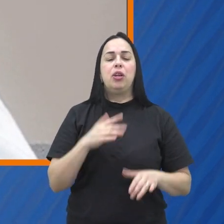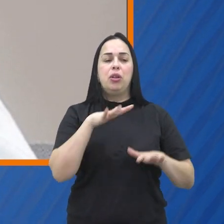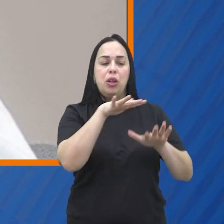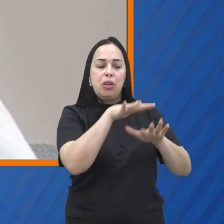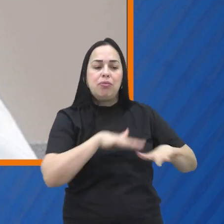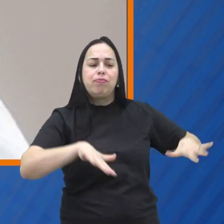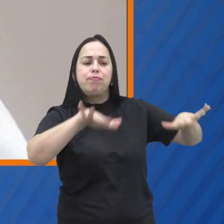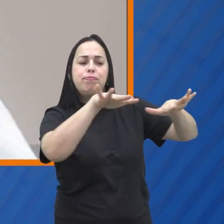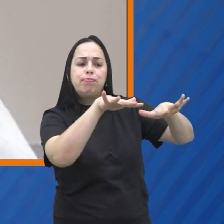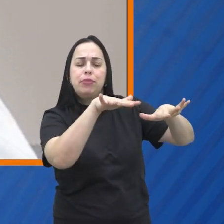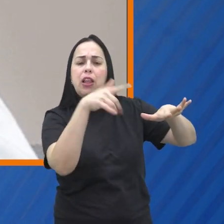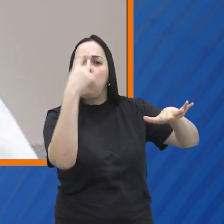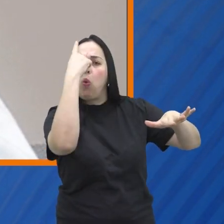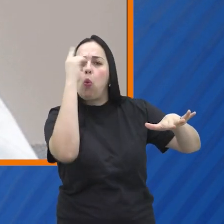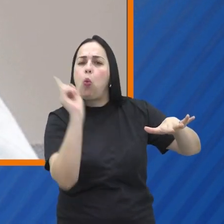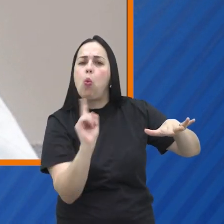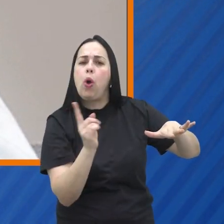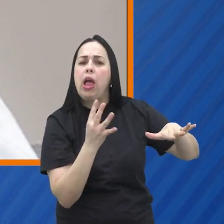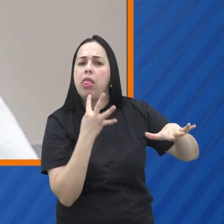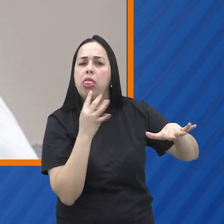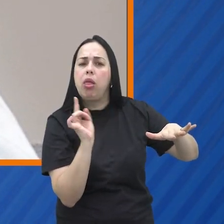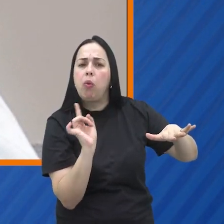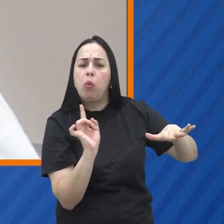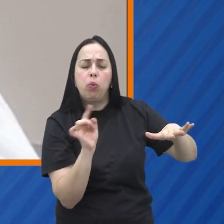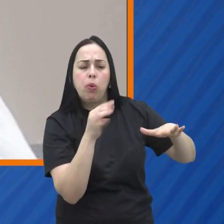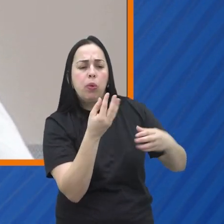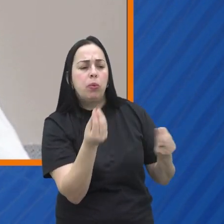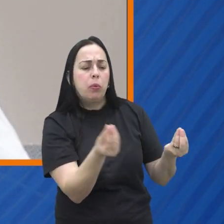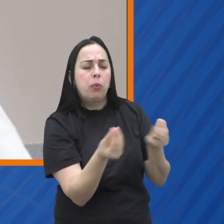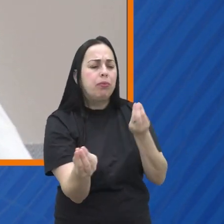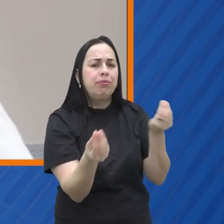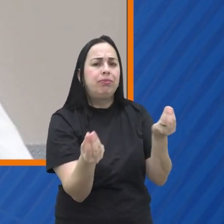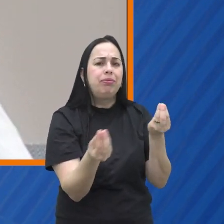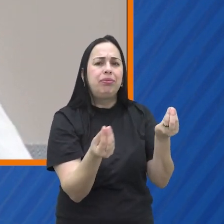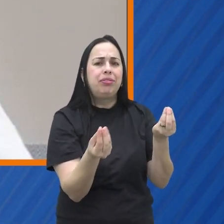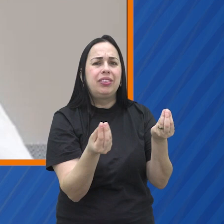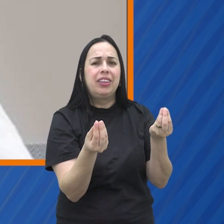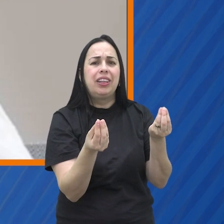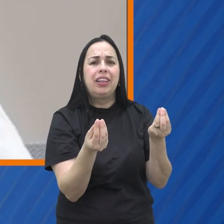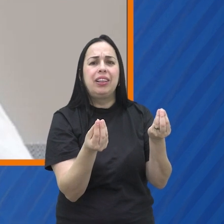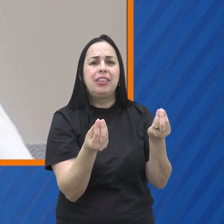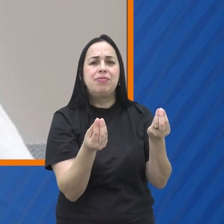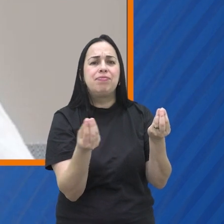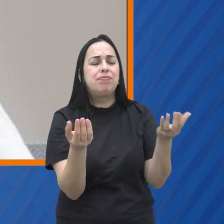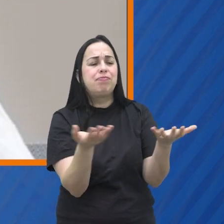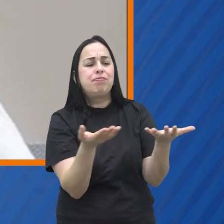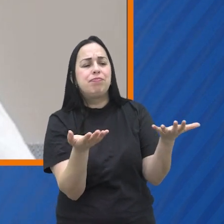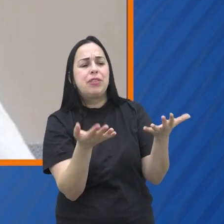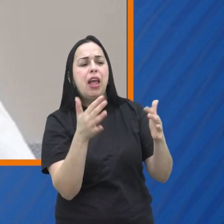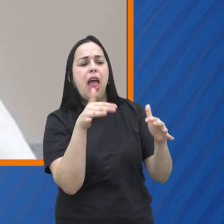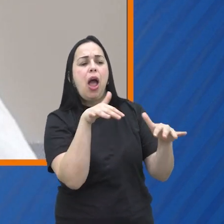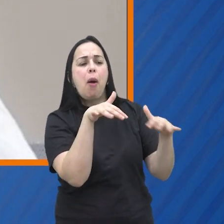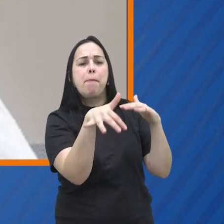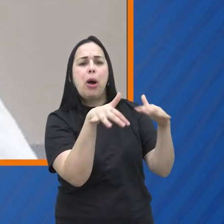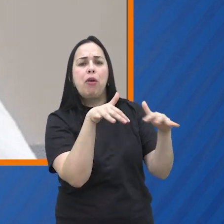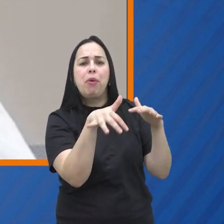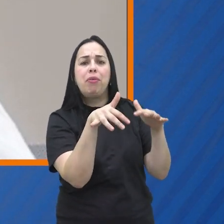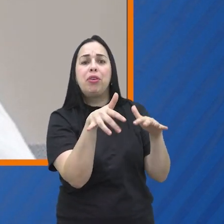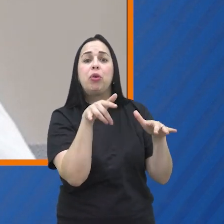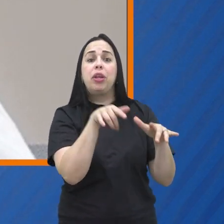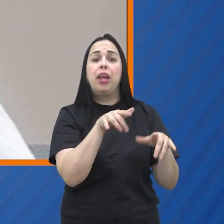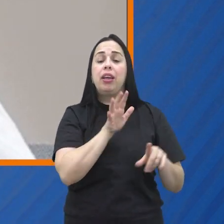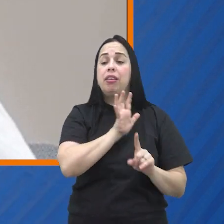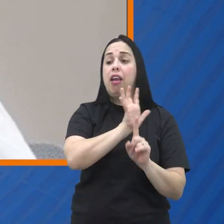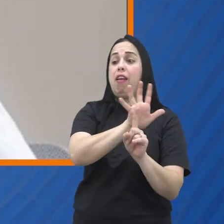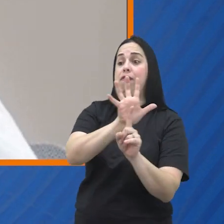leiga para o movimento do K-pop, a gente não consegue enxergar o movimento